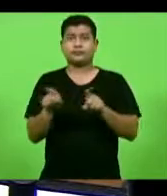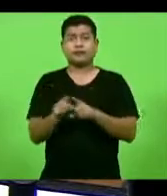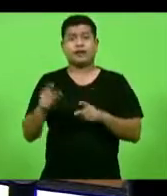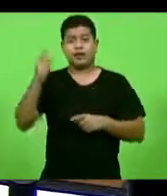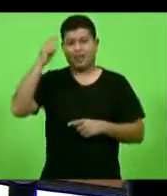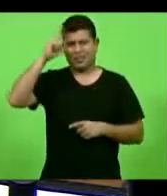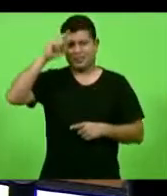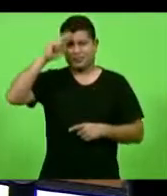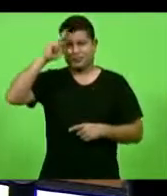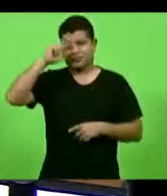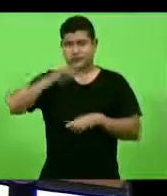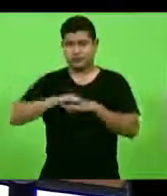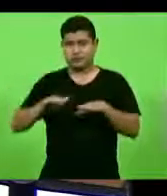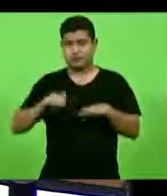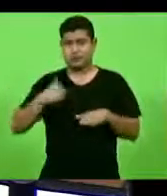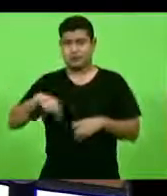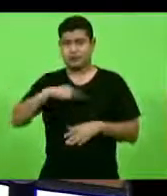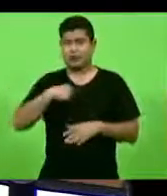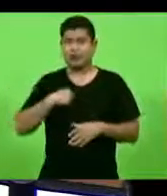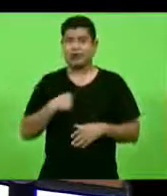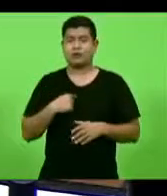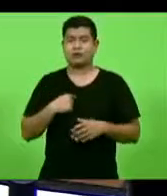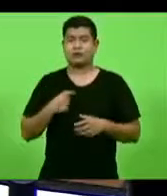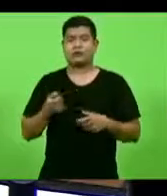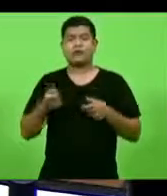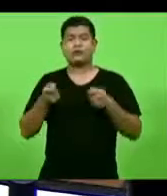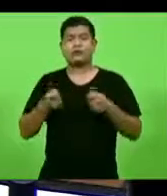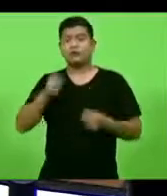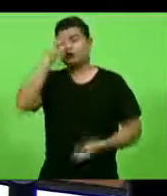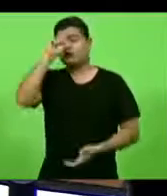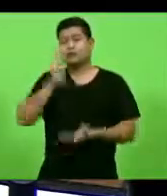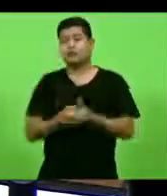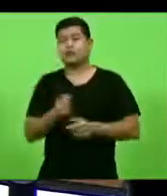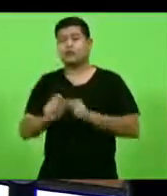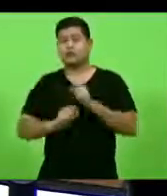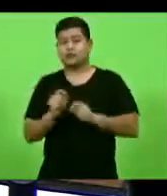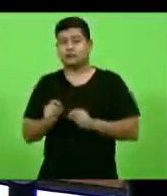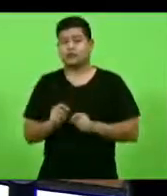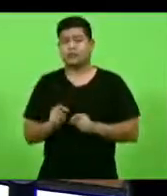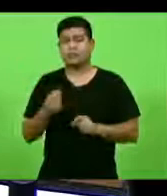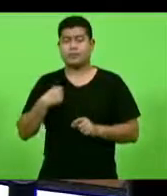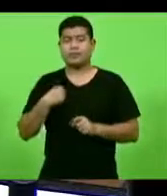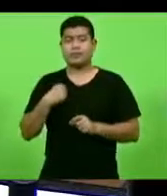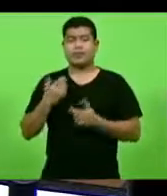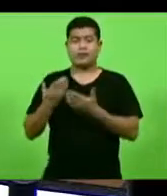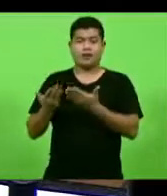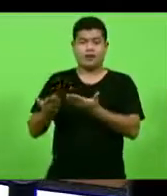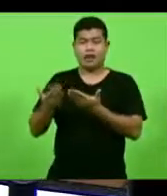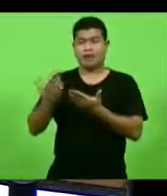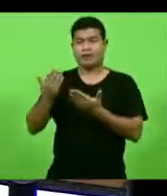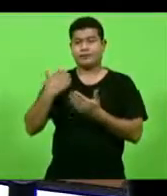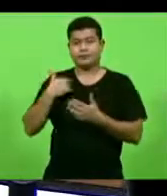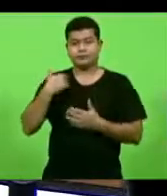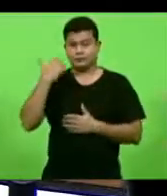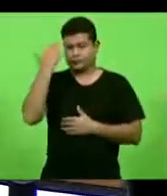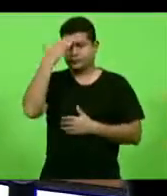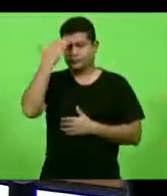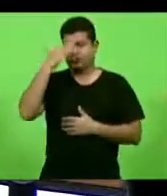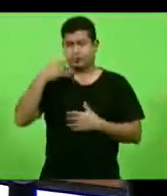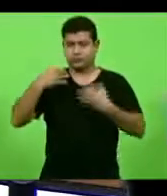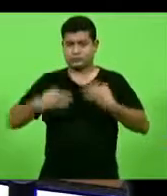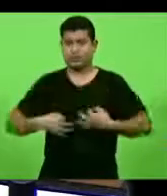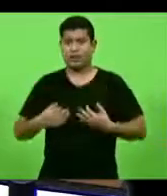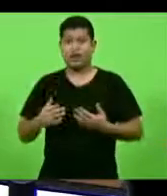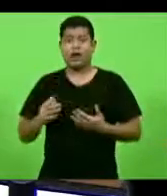aqui da nossa posição, e não tem nada a ver com o entendimento do autor, porque eu acho que muitas vezes os